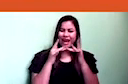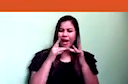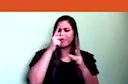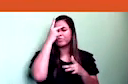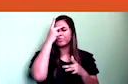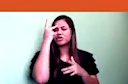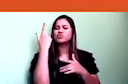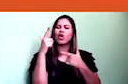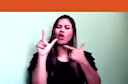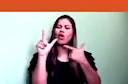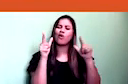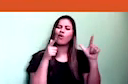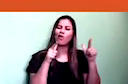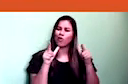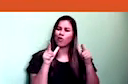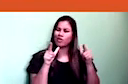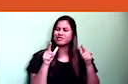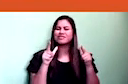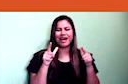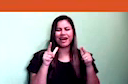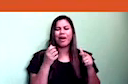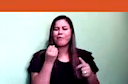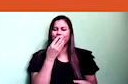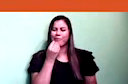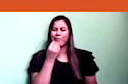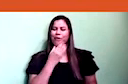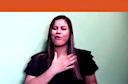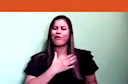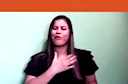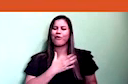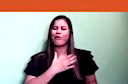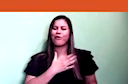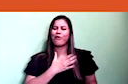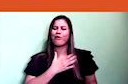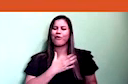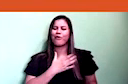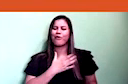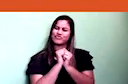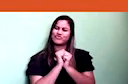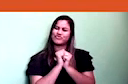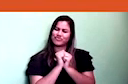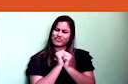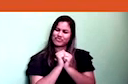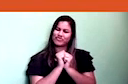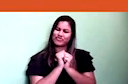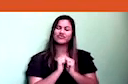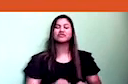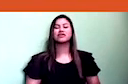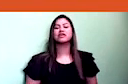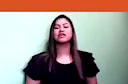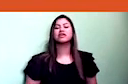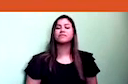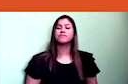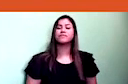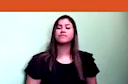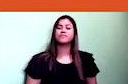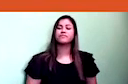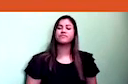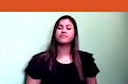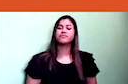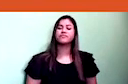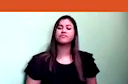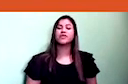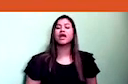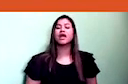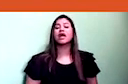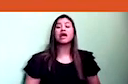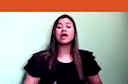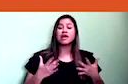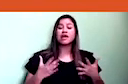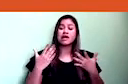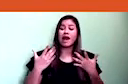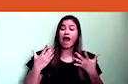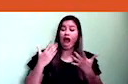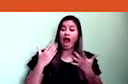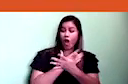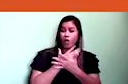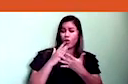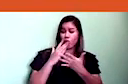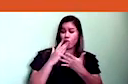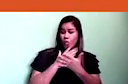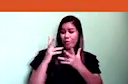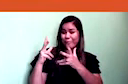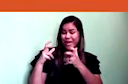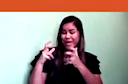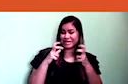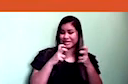estar próximo de quem a gente gosta, de quem a gente ama. E tome medidas preventivas diárias, né? Como essas que eu acabei de